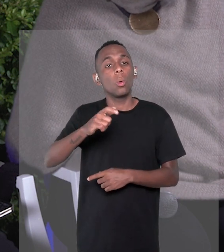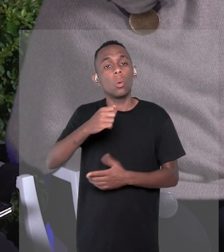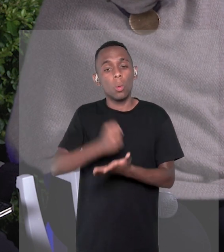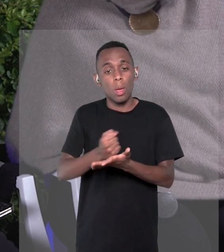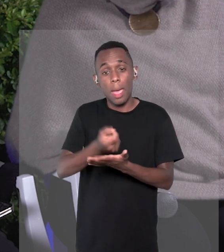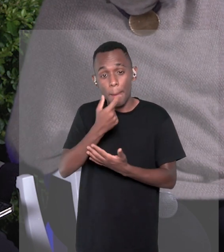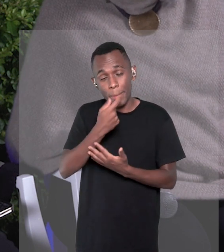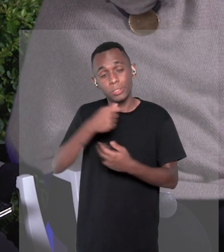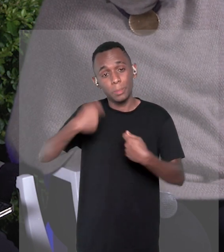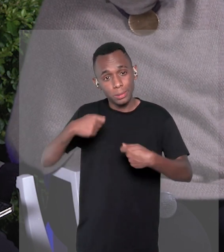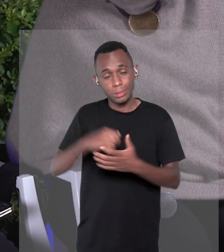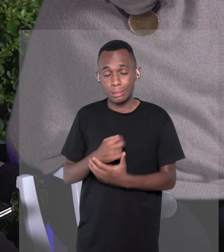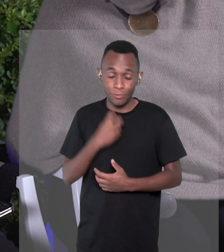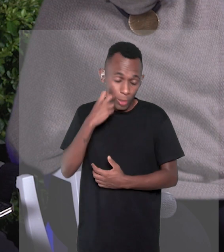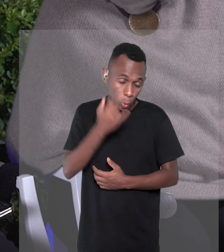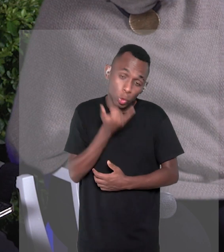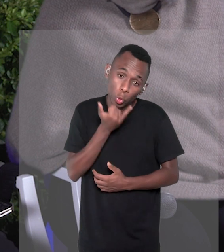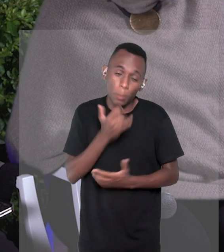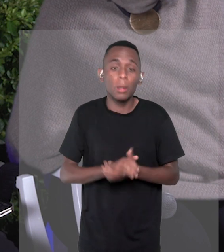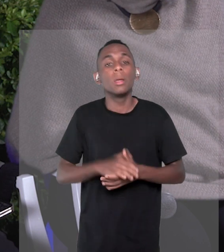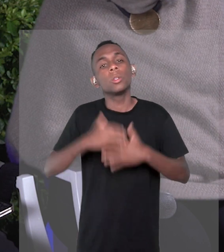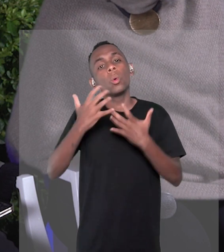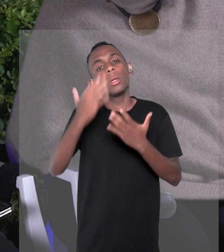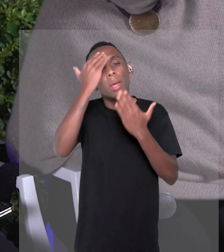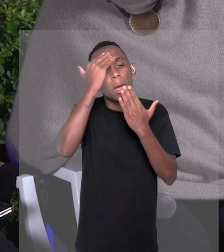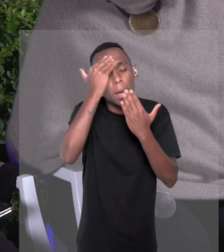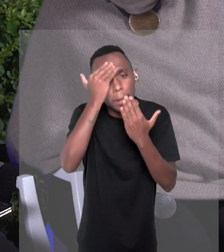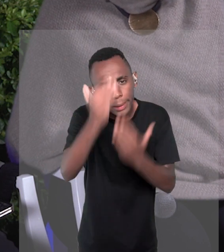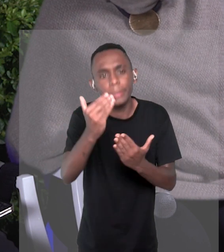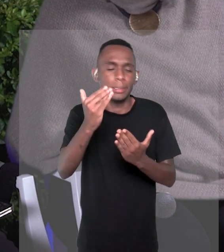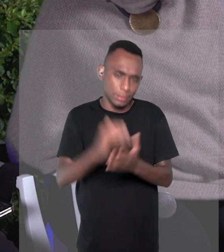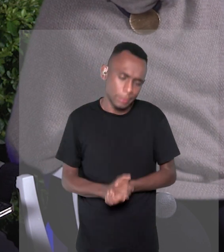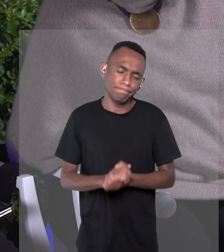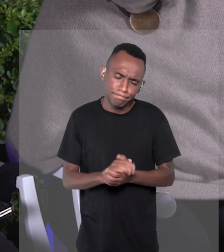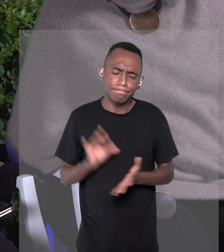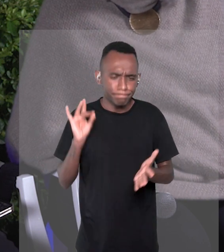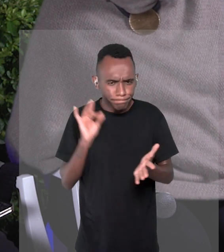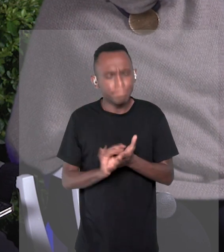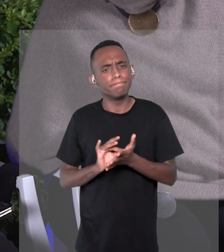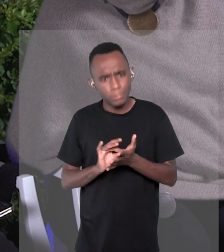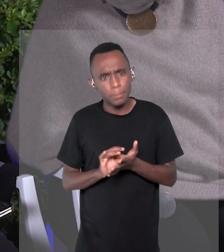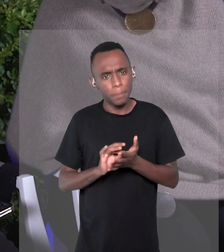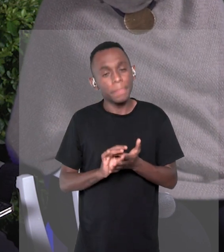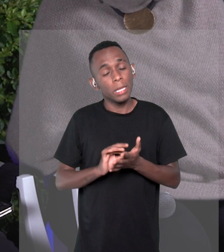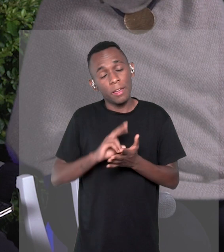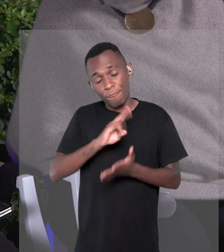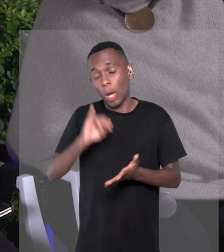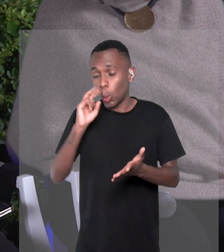por esse processo terrível. E a revista está fazendo isso, ela está trazendo a voz, a